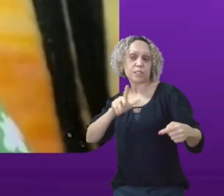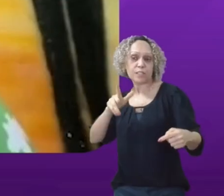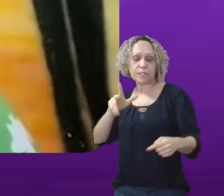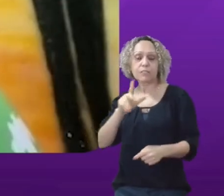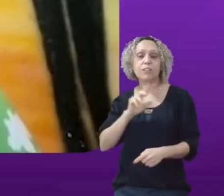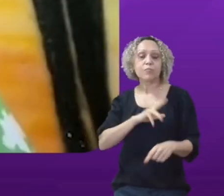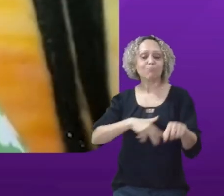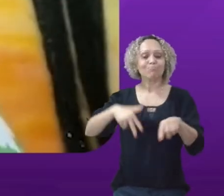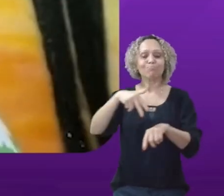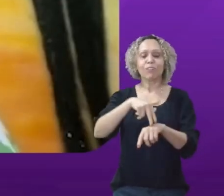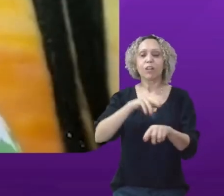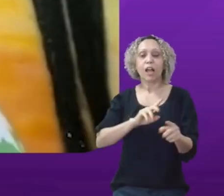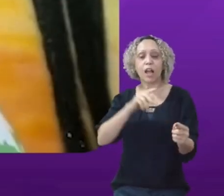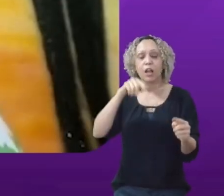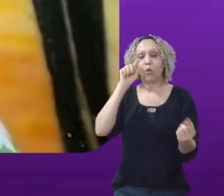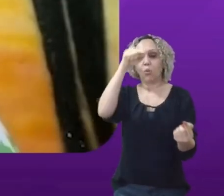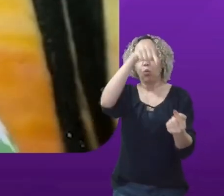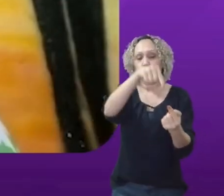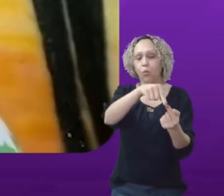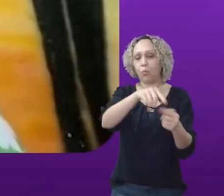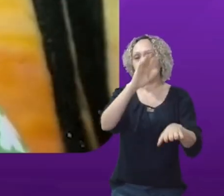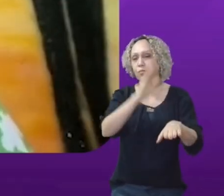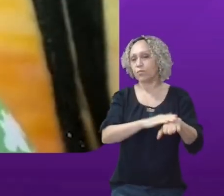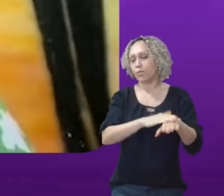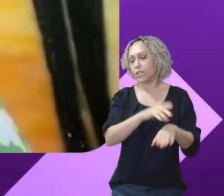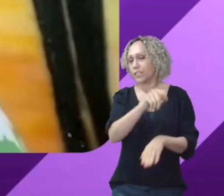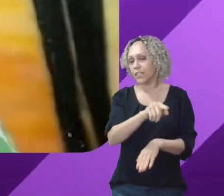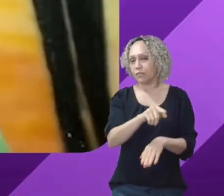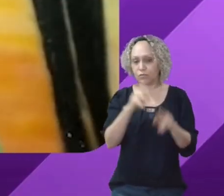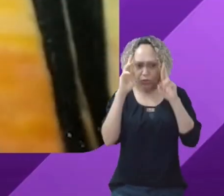sua valorização e o seu respeito. Porque